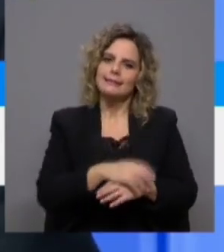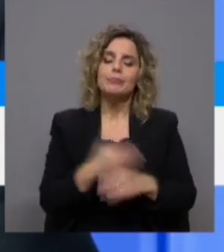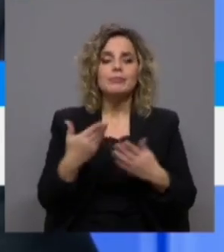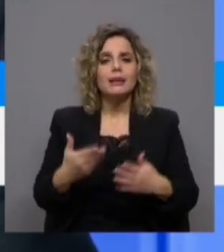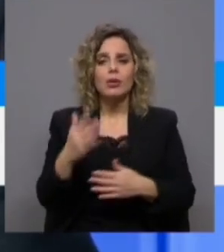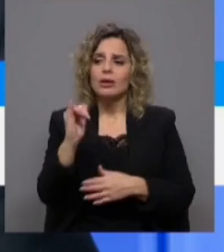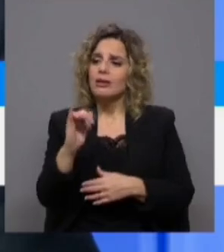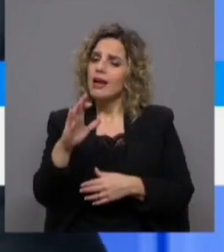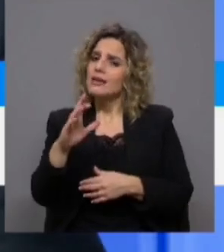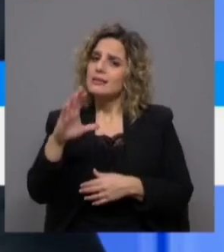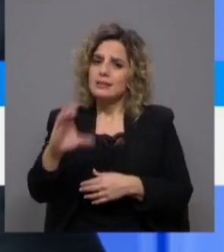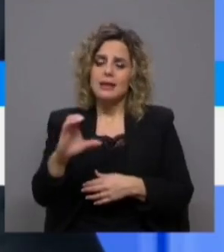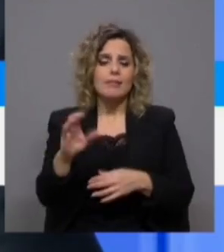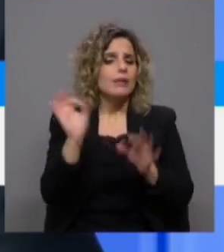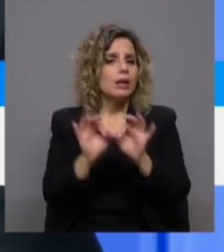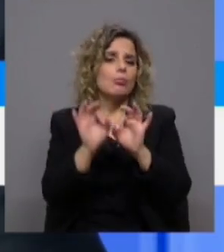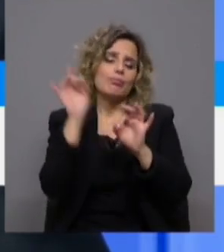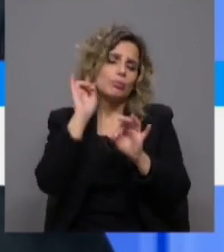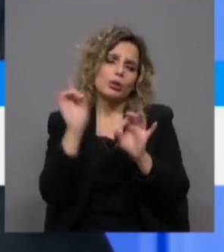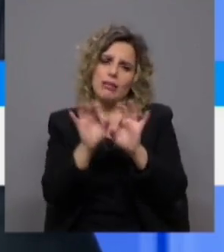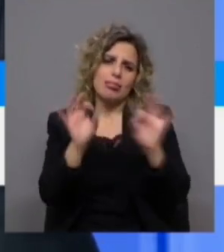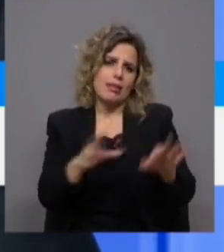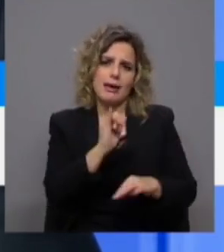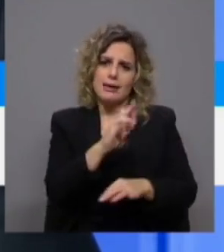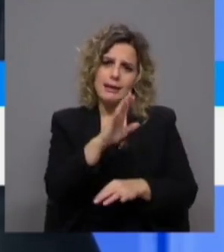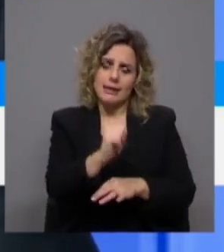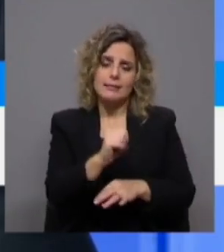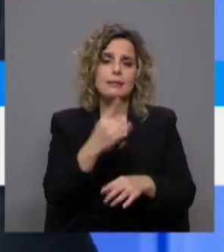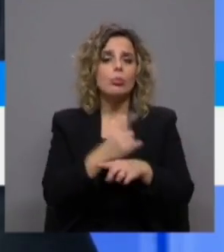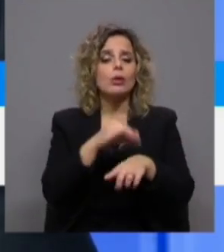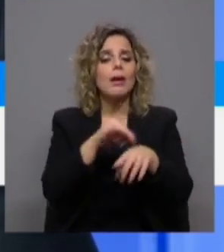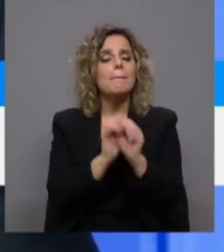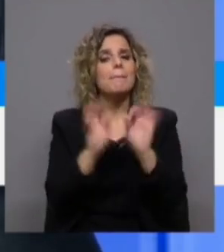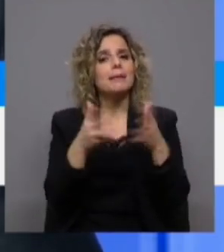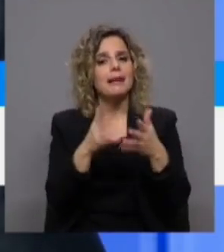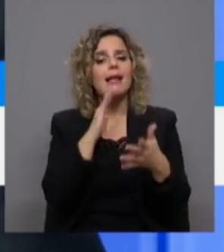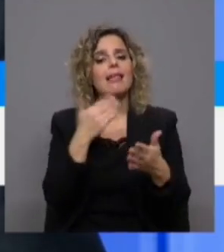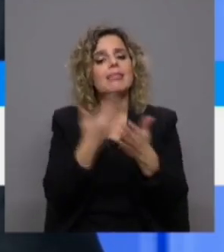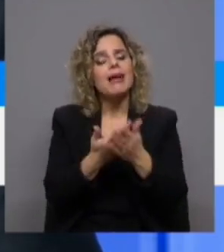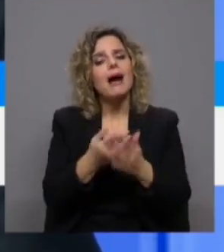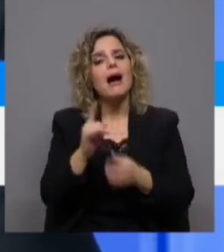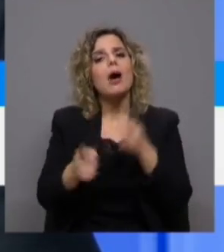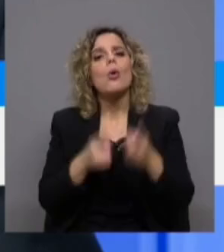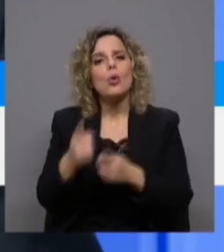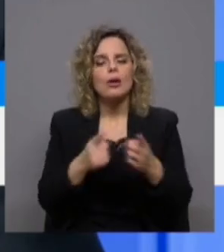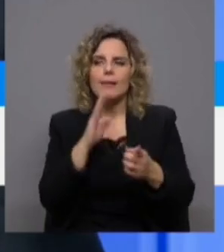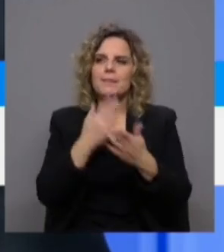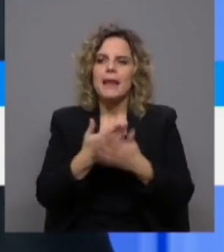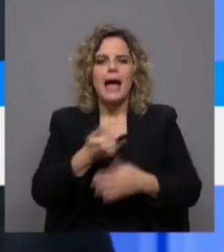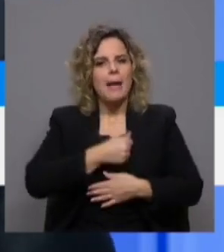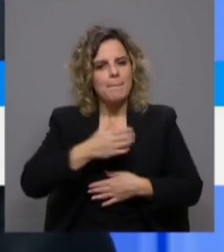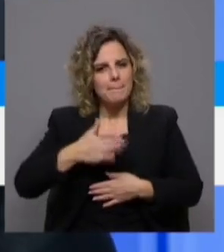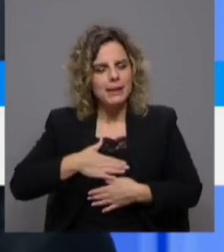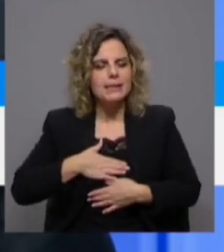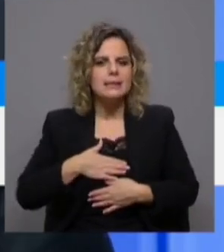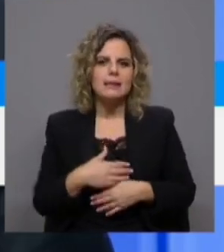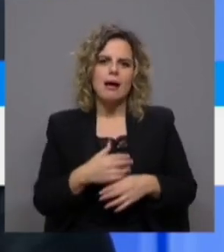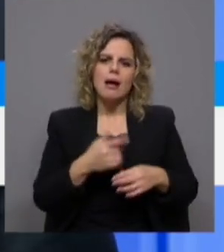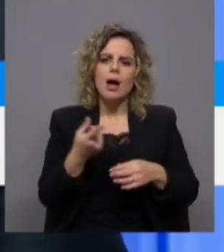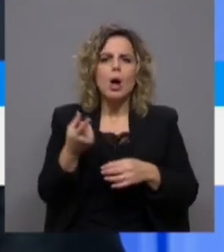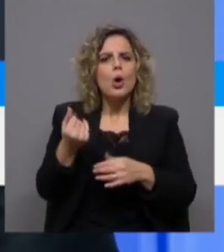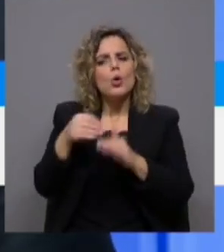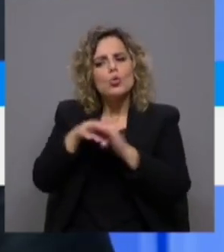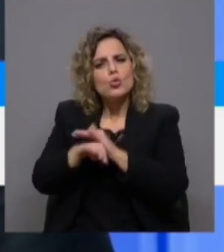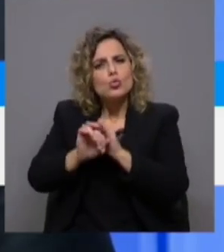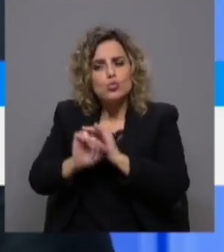é tão importante como IRS porque o que é pandemia vai fazer foi descapitalizar ou seja a fazer as empresas gastar em boas parte das